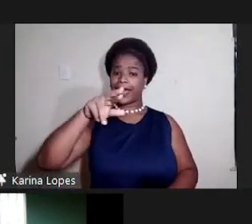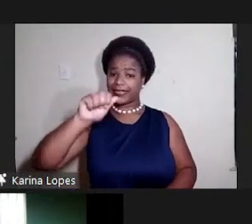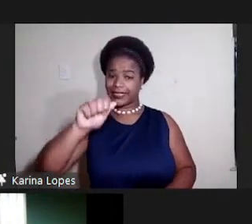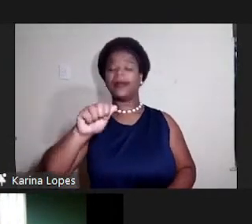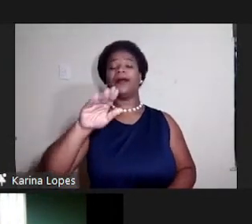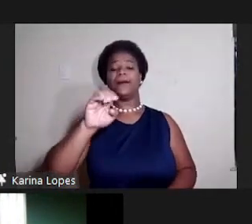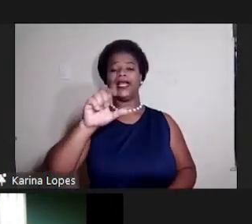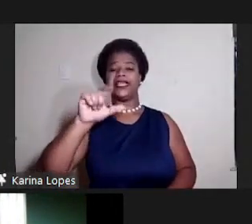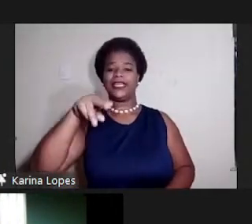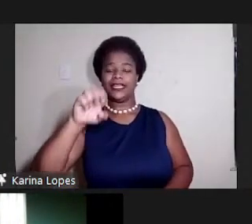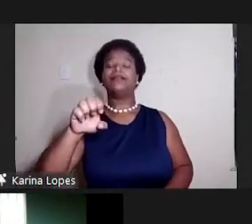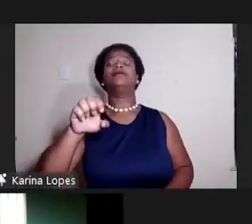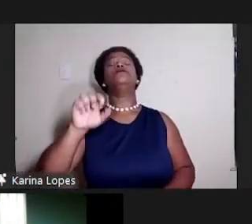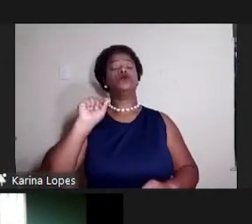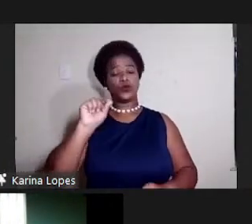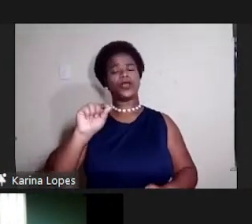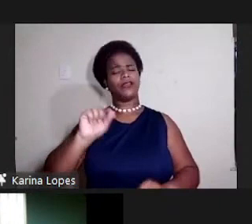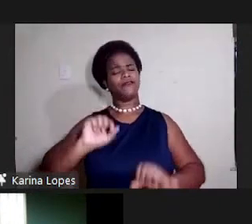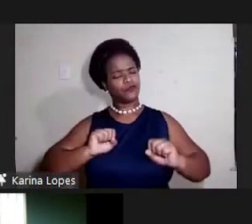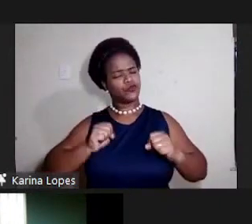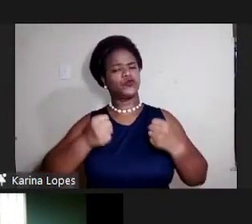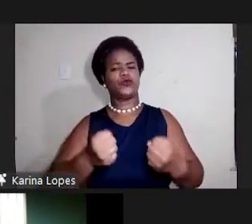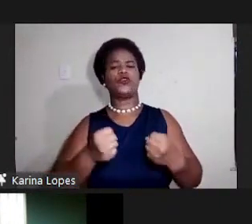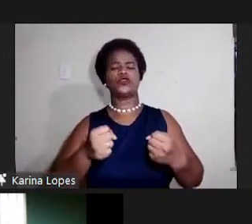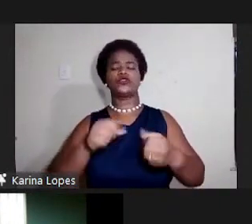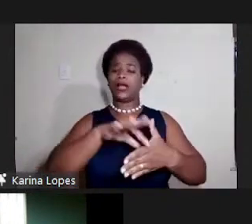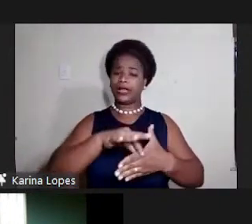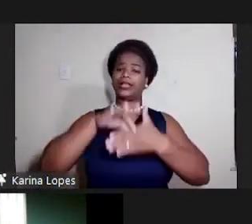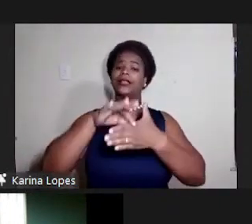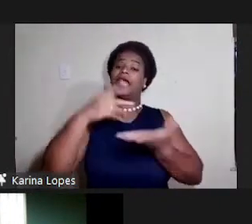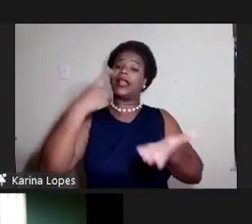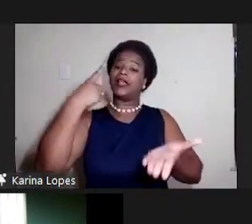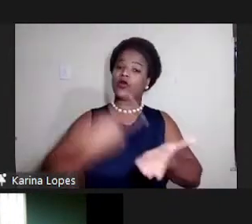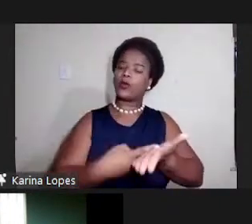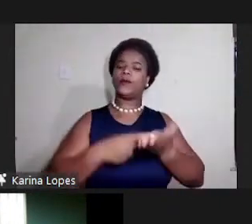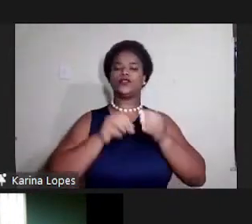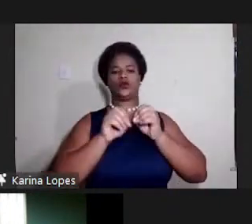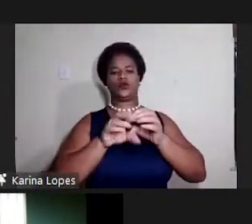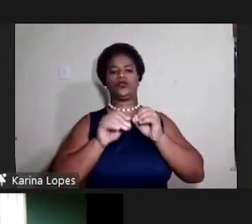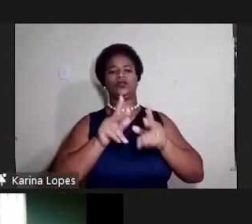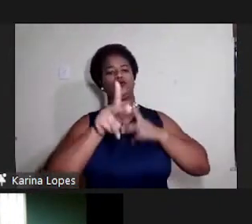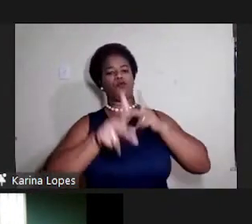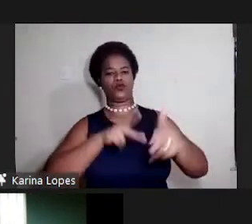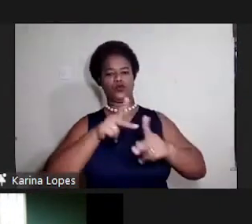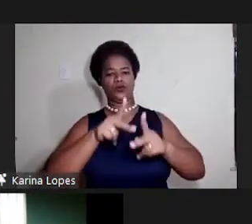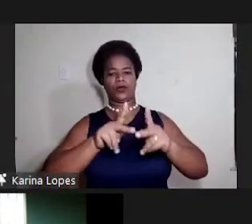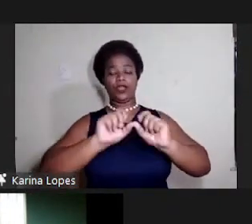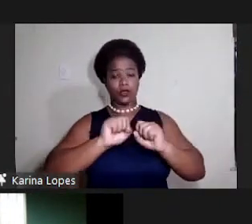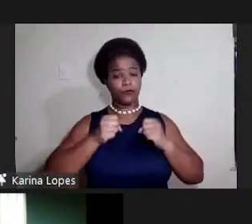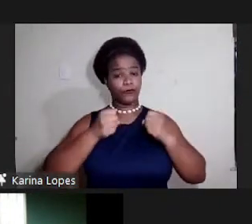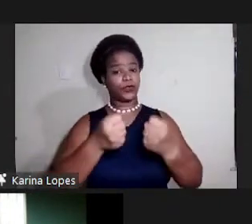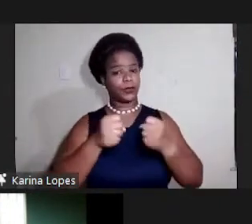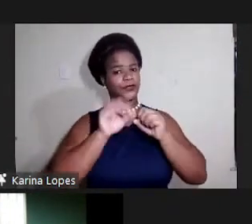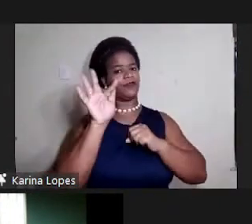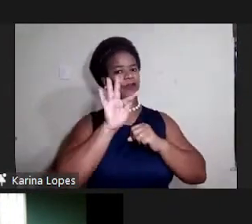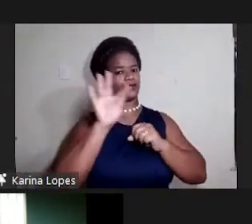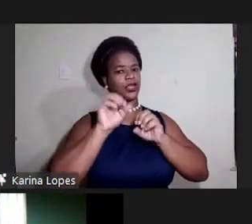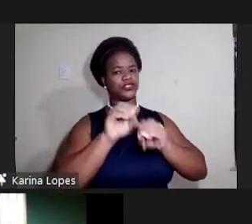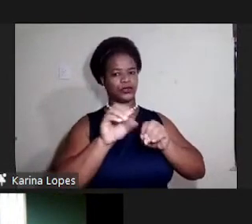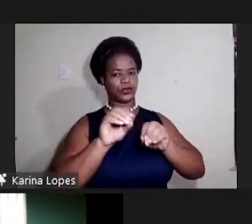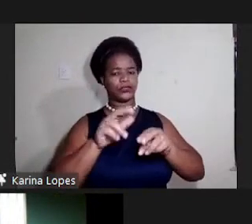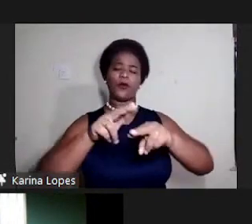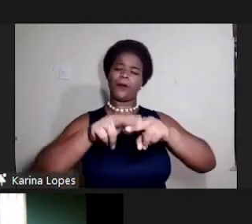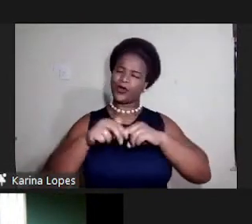esforço, liderança e compromisso com a educação pública e o fortalecimento da FACED. Por isso, nossos parabéns